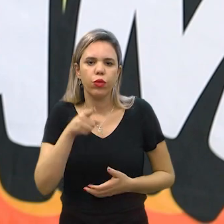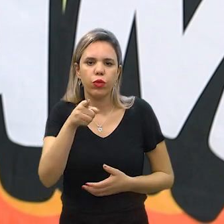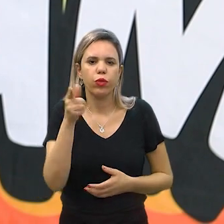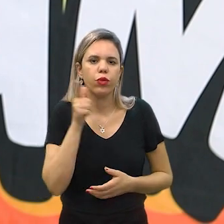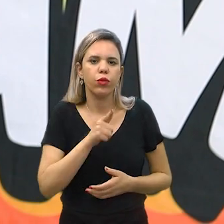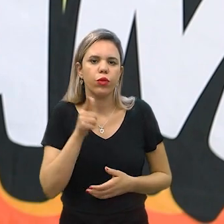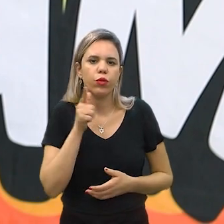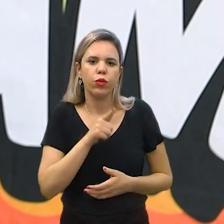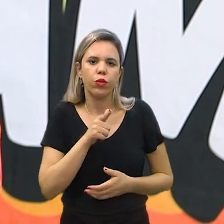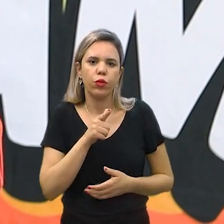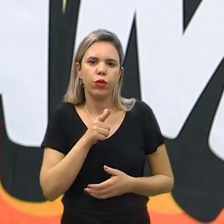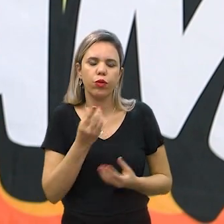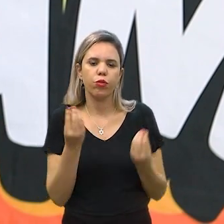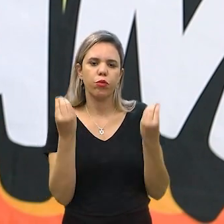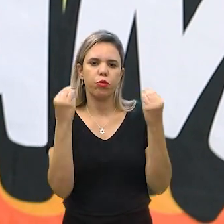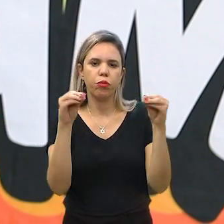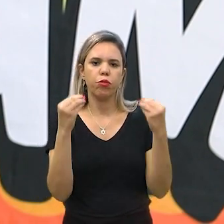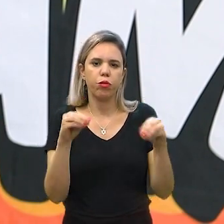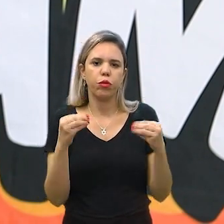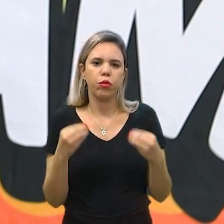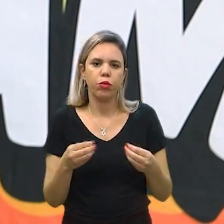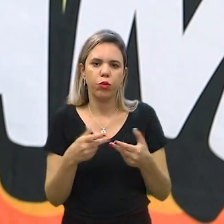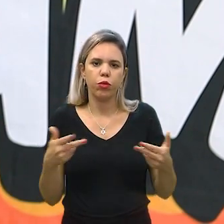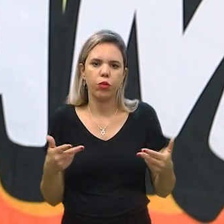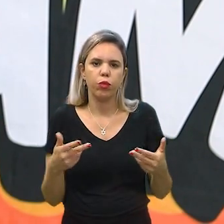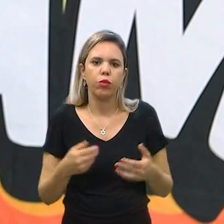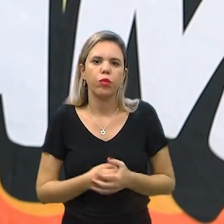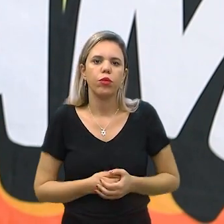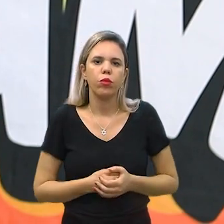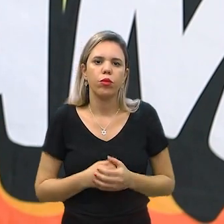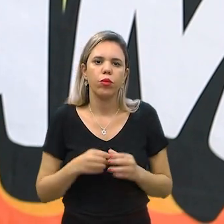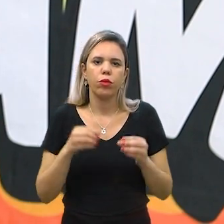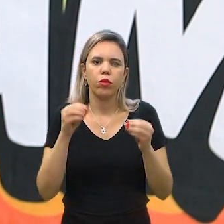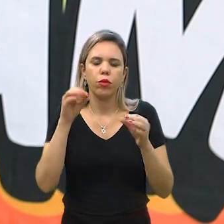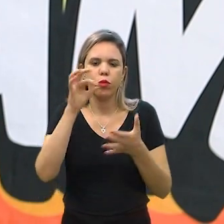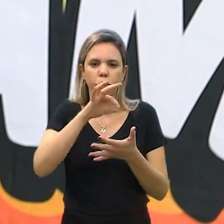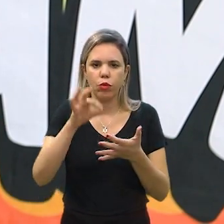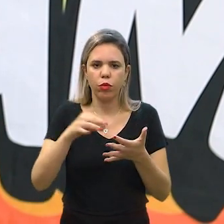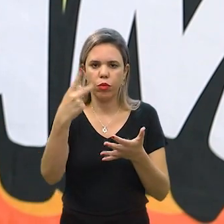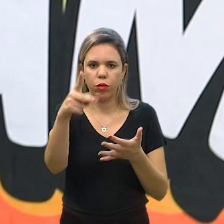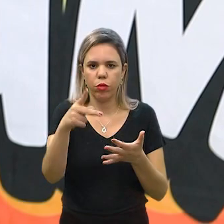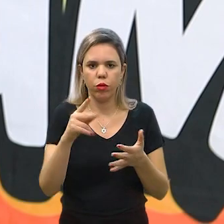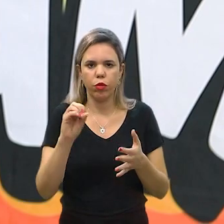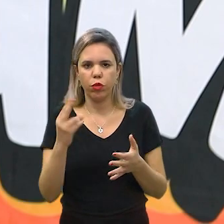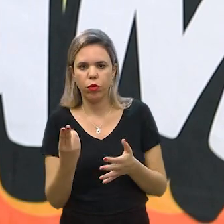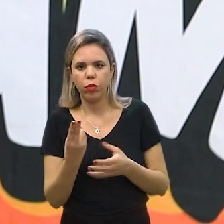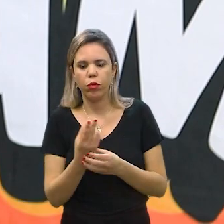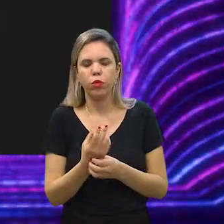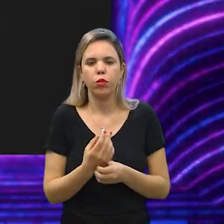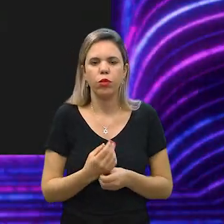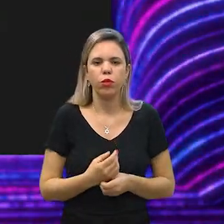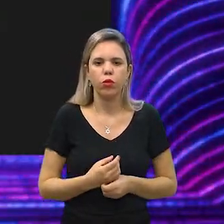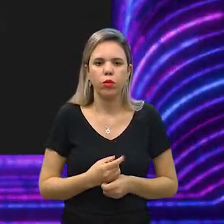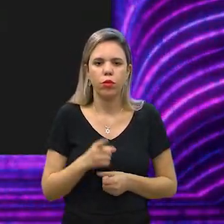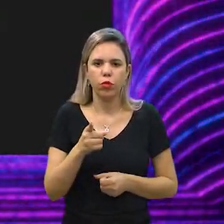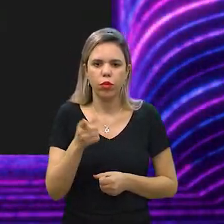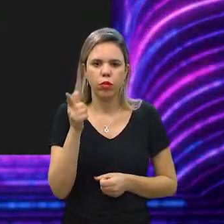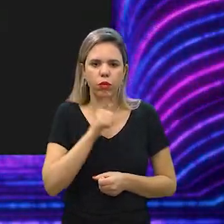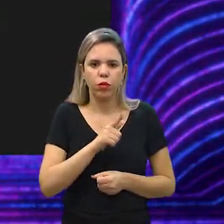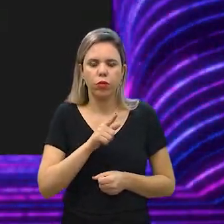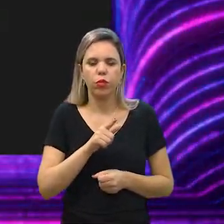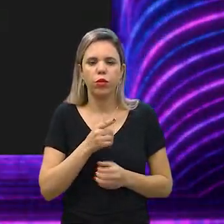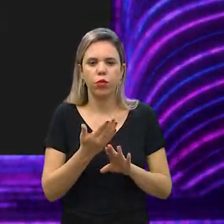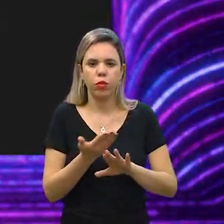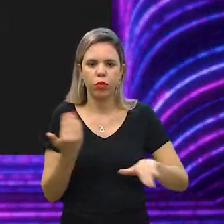você consegue colocar coisas, né, elementos seus, ou você